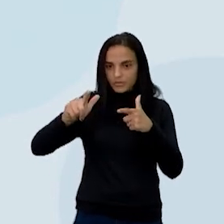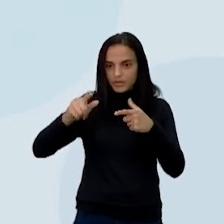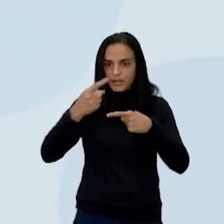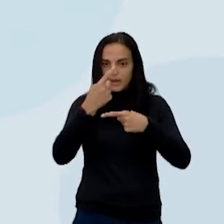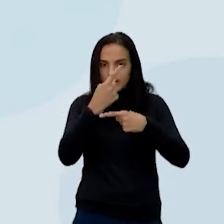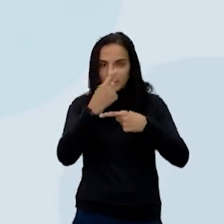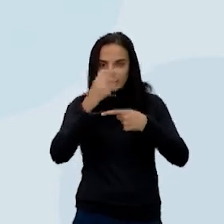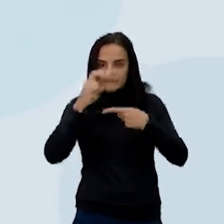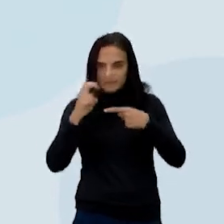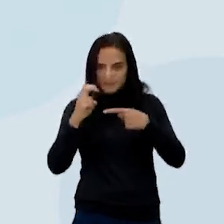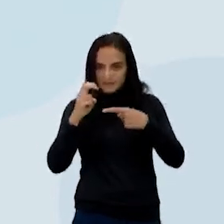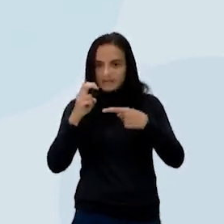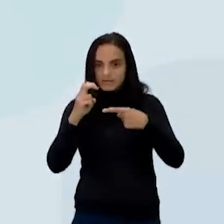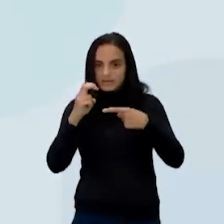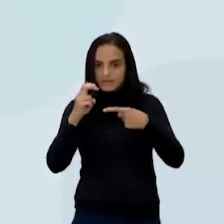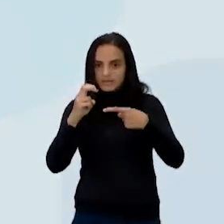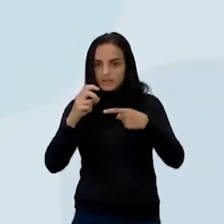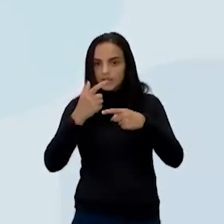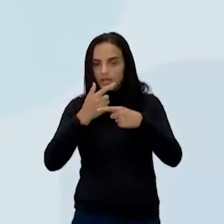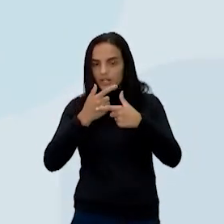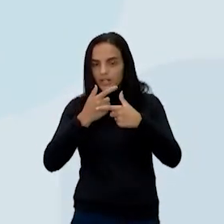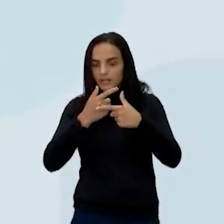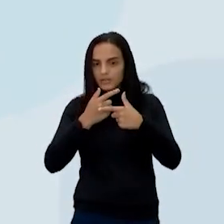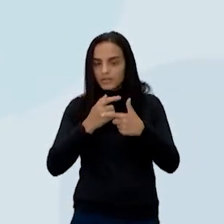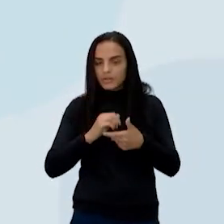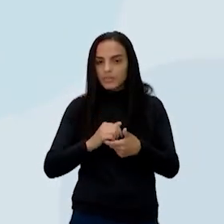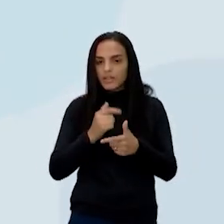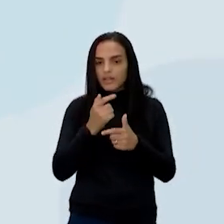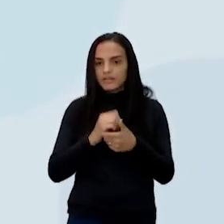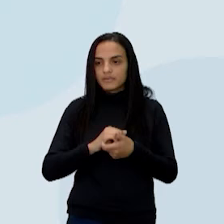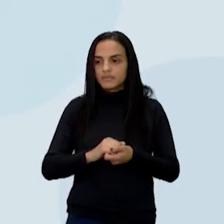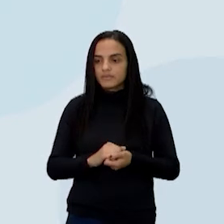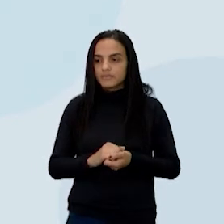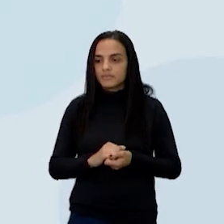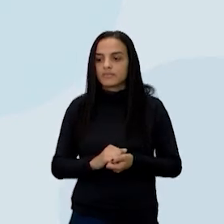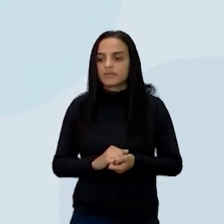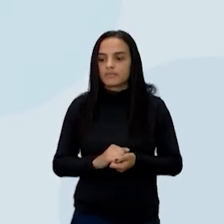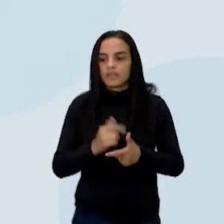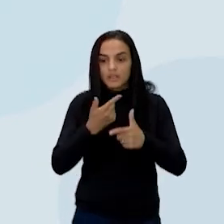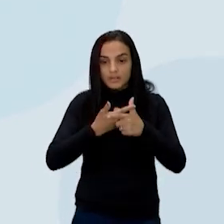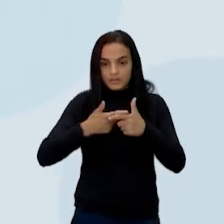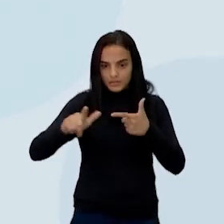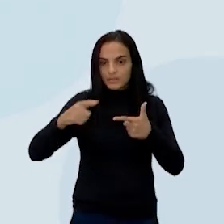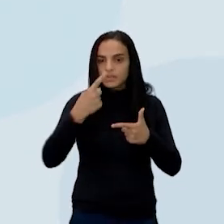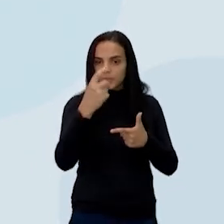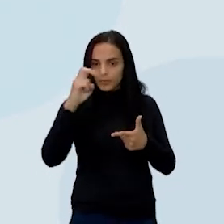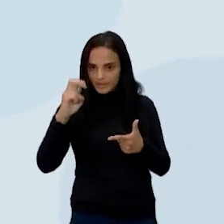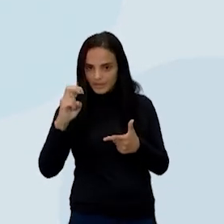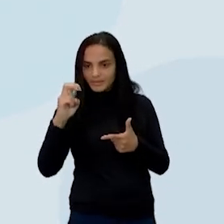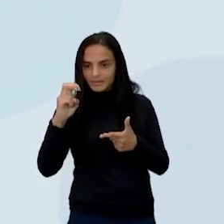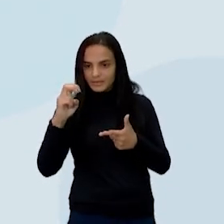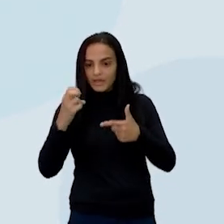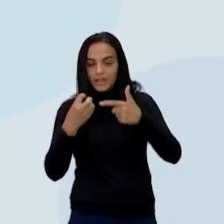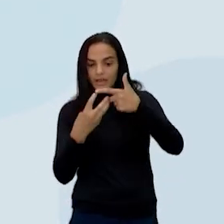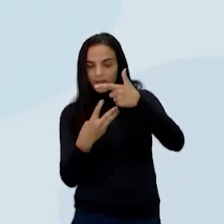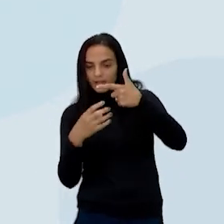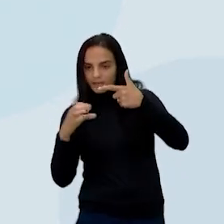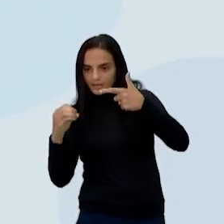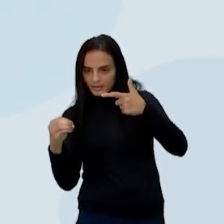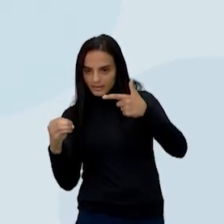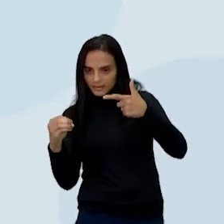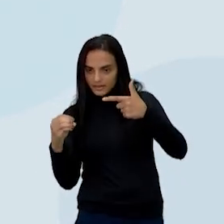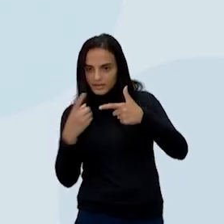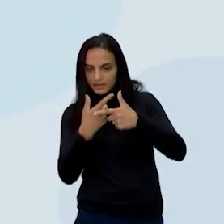dividido embaixo por 15 também. E aí você vai chegar direto ao assunto. Mas, se de repente você tiver algumas razões em que você